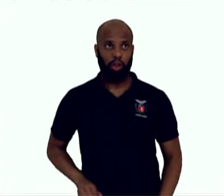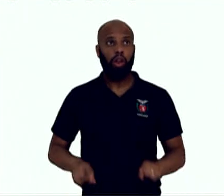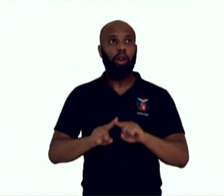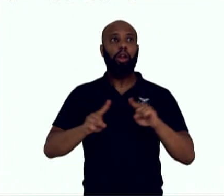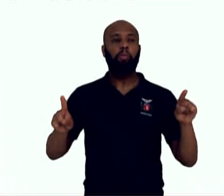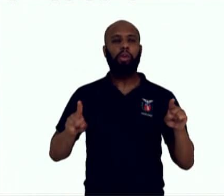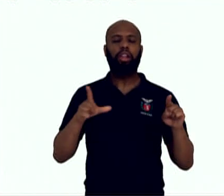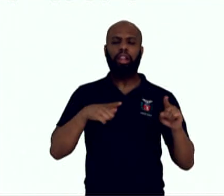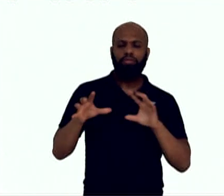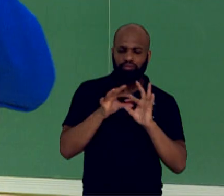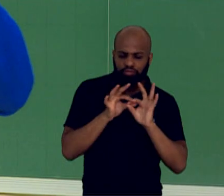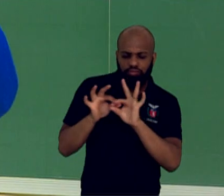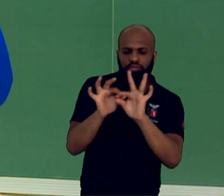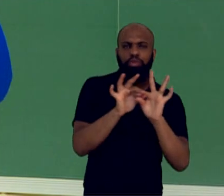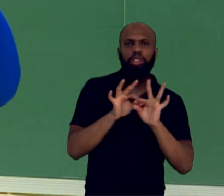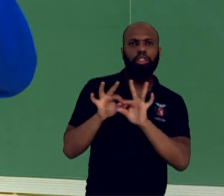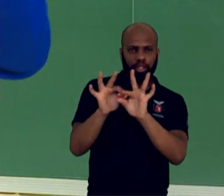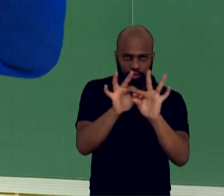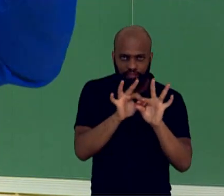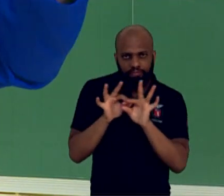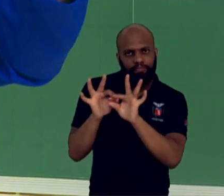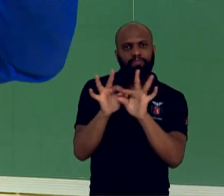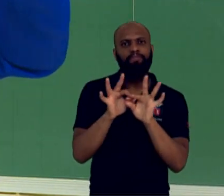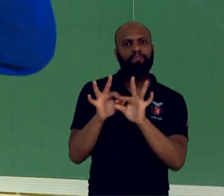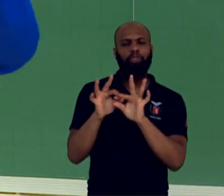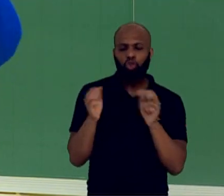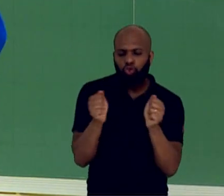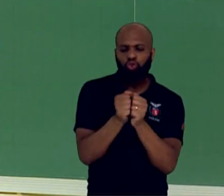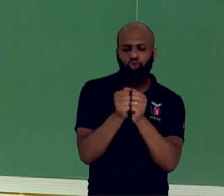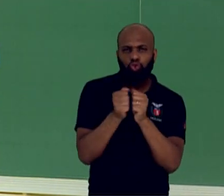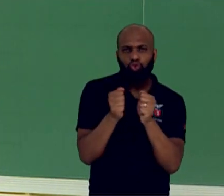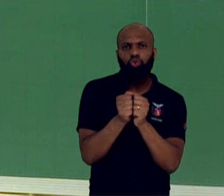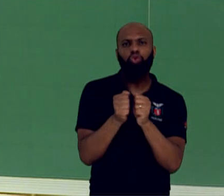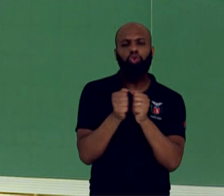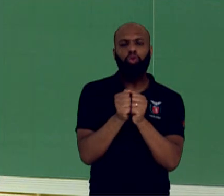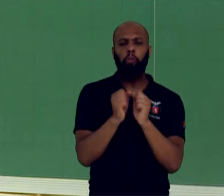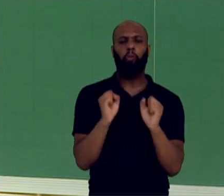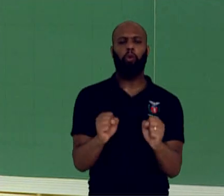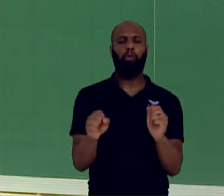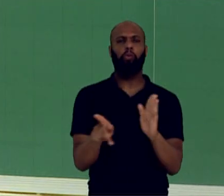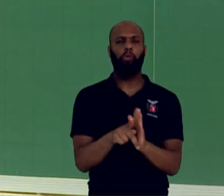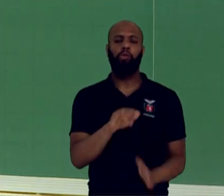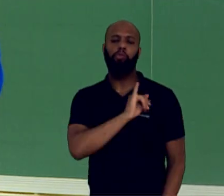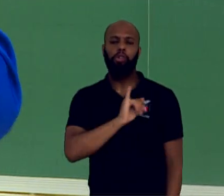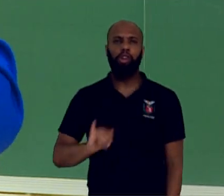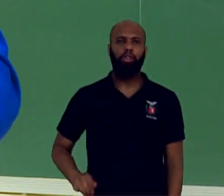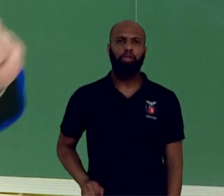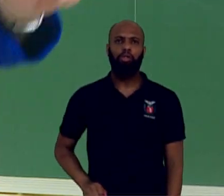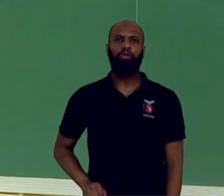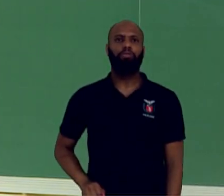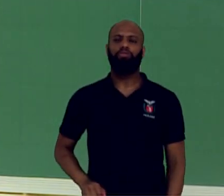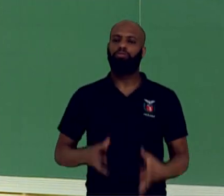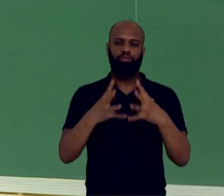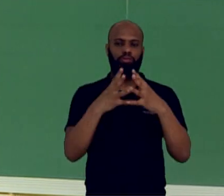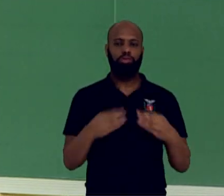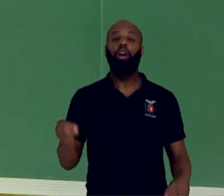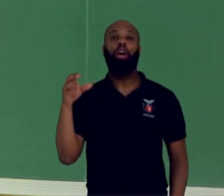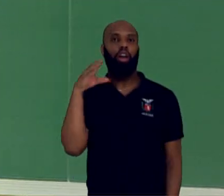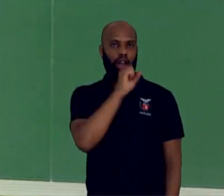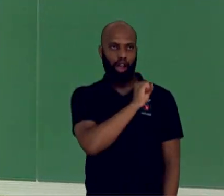essa unificação, né, ou uma concentração de poder na mão de um imperador, durou muito pouco.